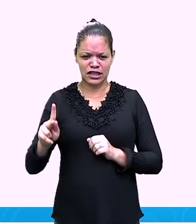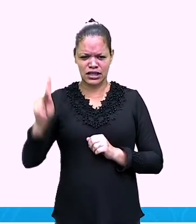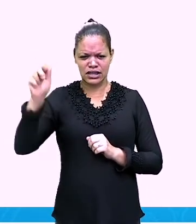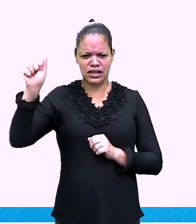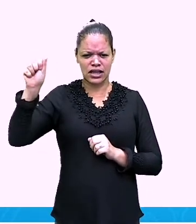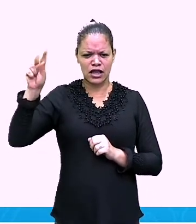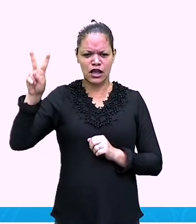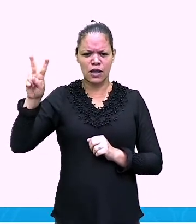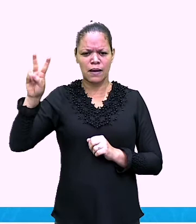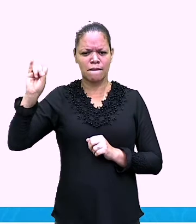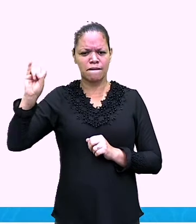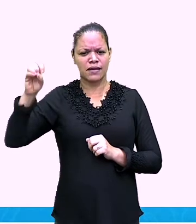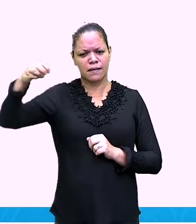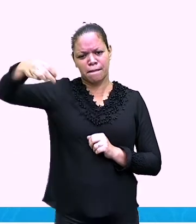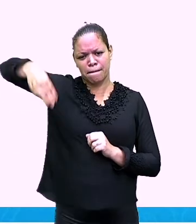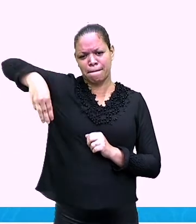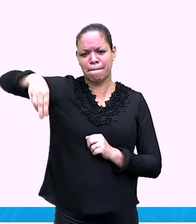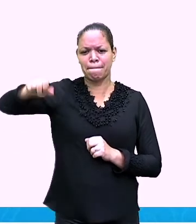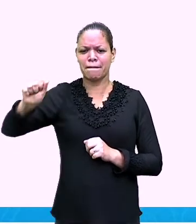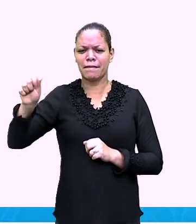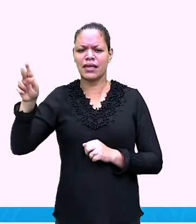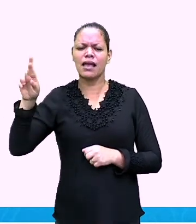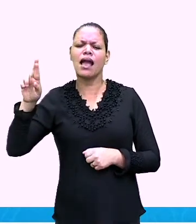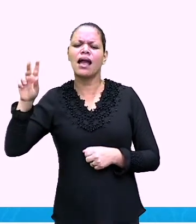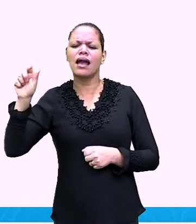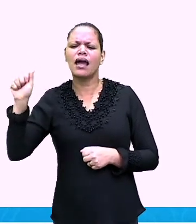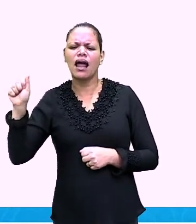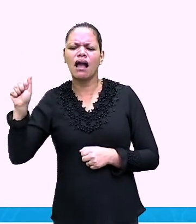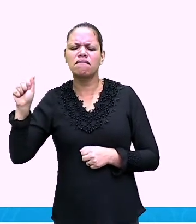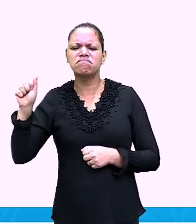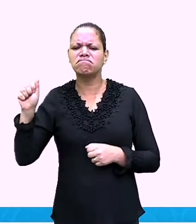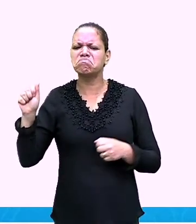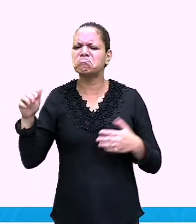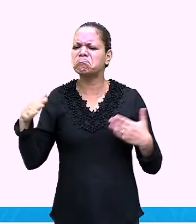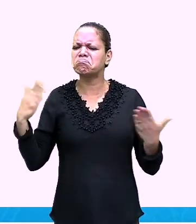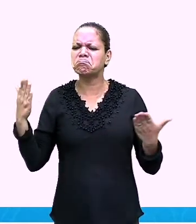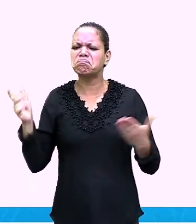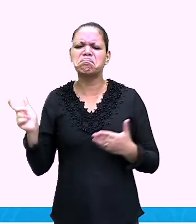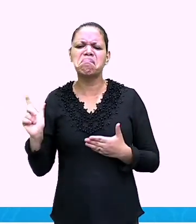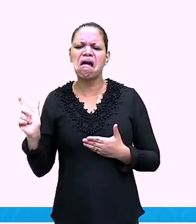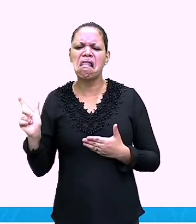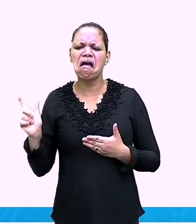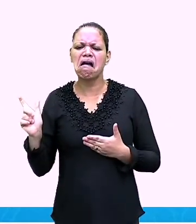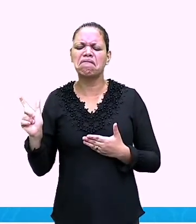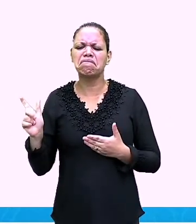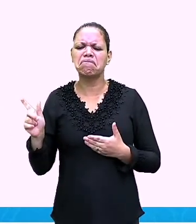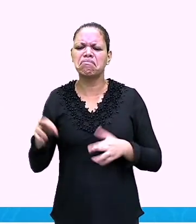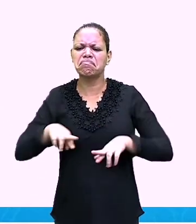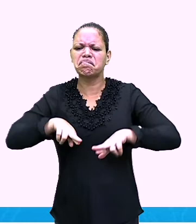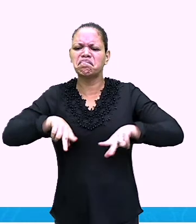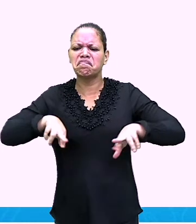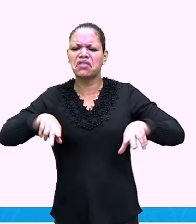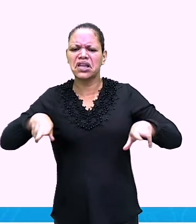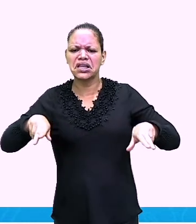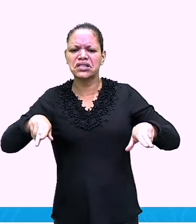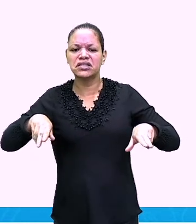ma, ra. Ó, a professora falando as sílabas já quase ficou a palavra. Qual é a palavra?